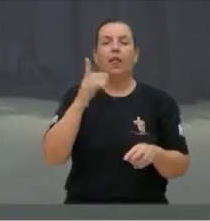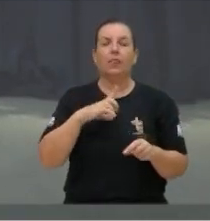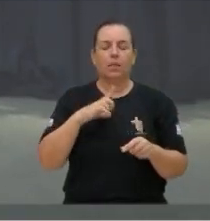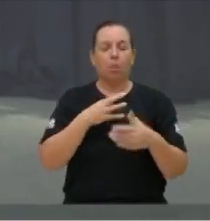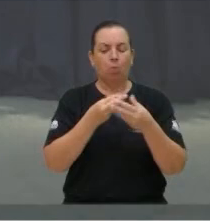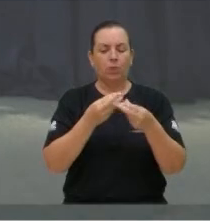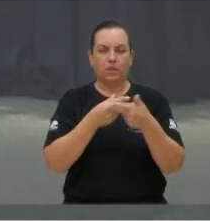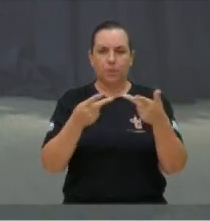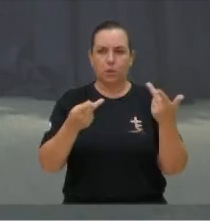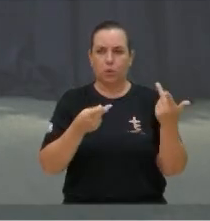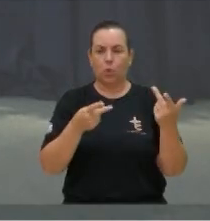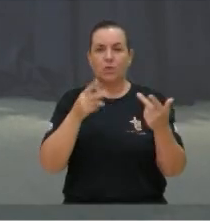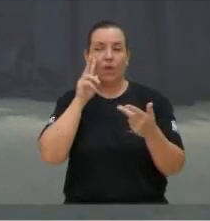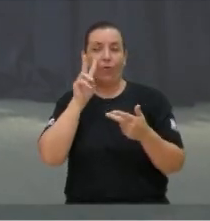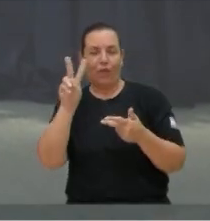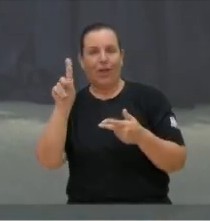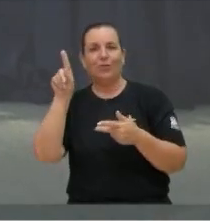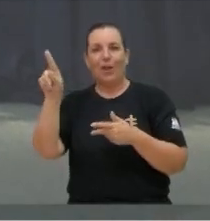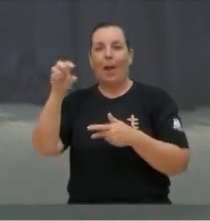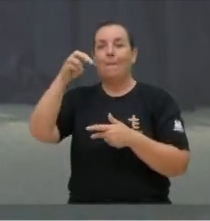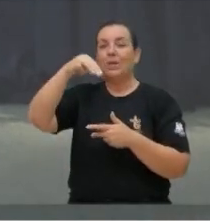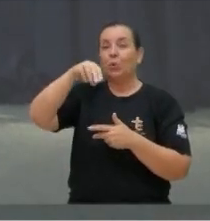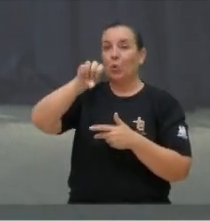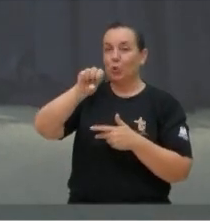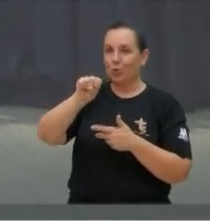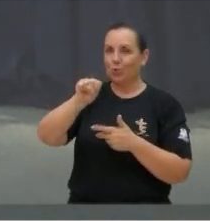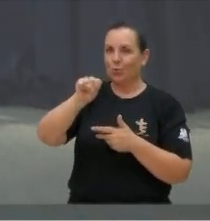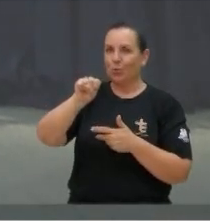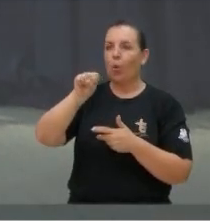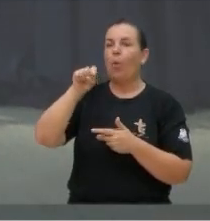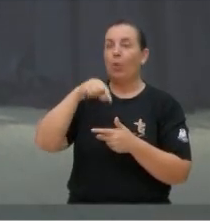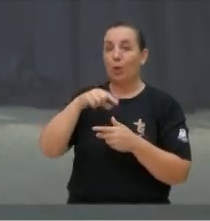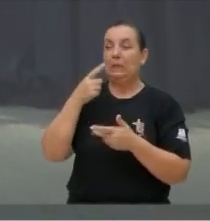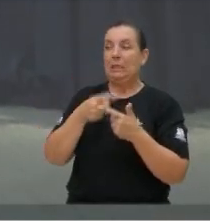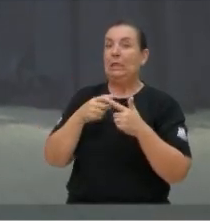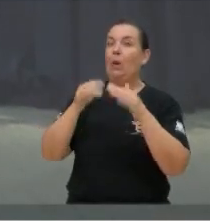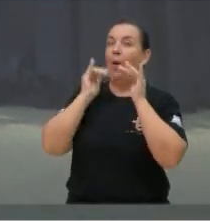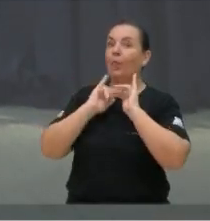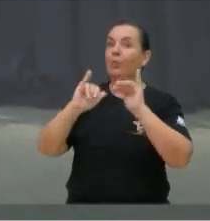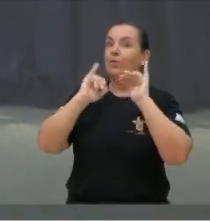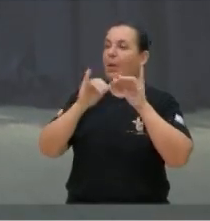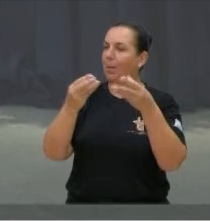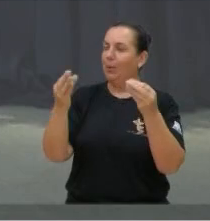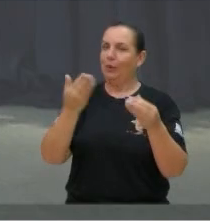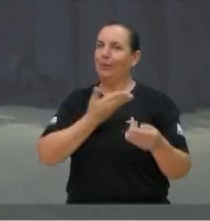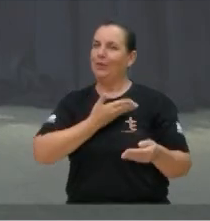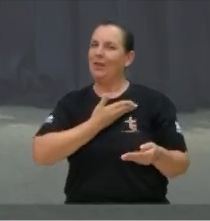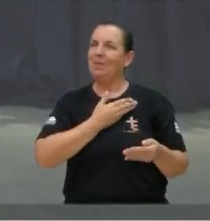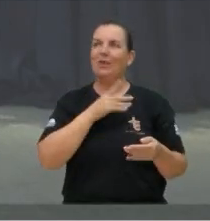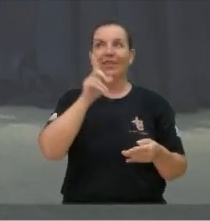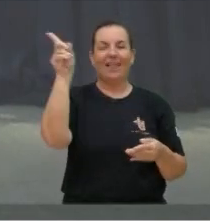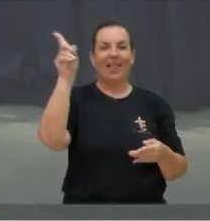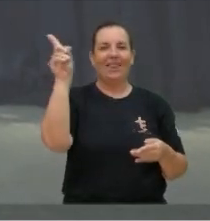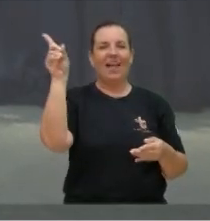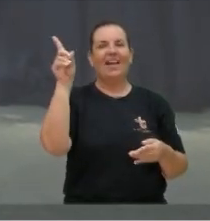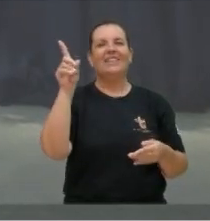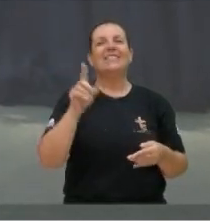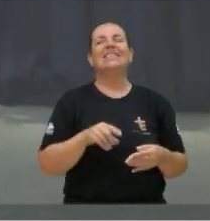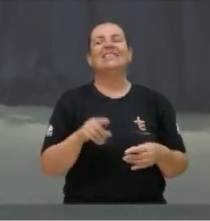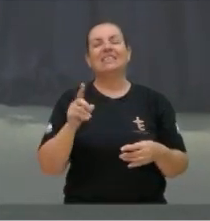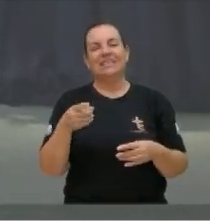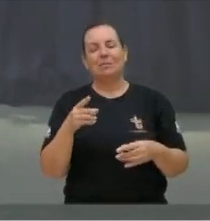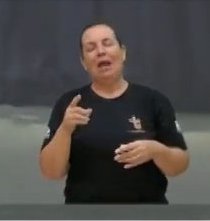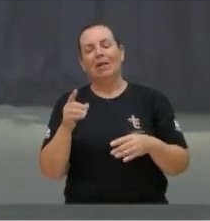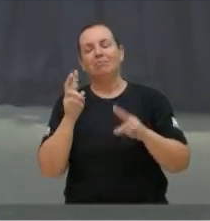gente de lá assistindo nesse momento, porque eu anunciei muito aos meus amigos de lá para que estivessem